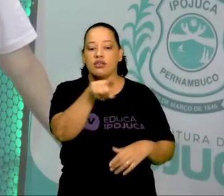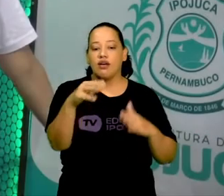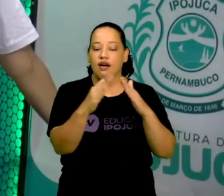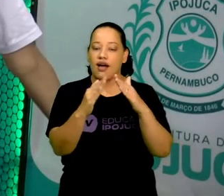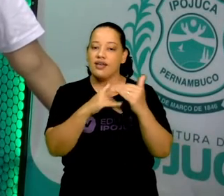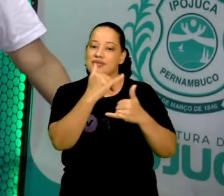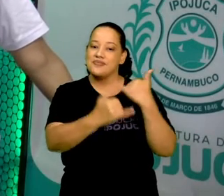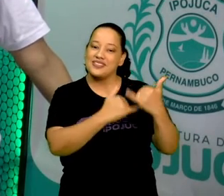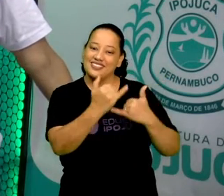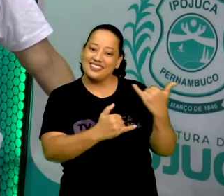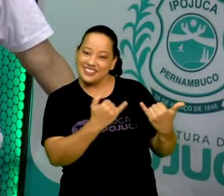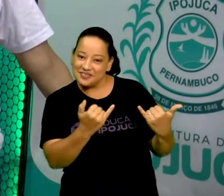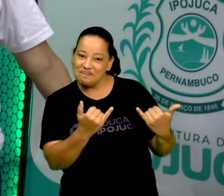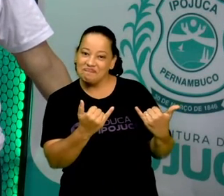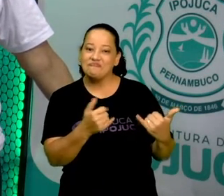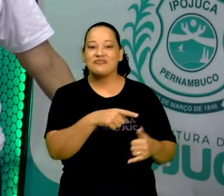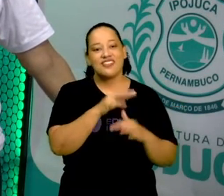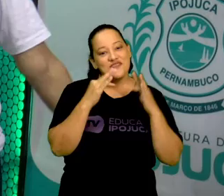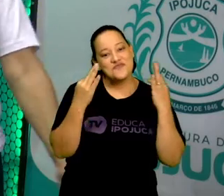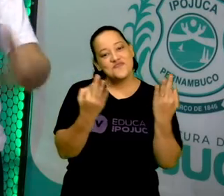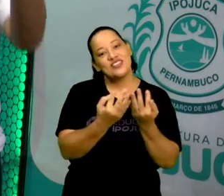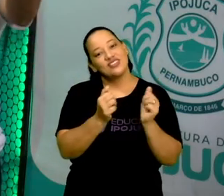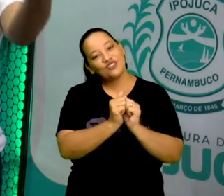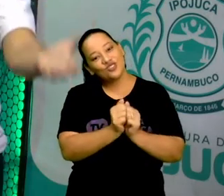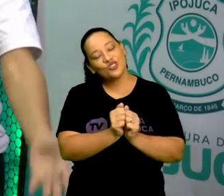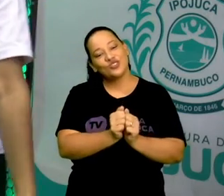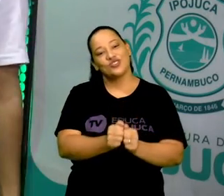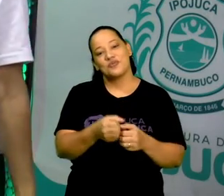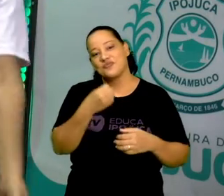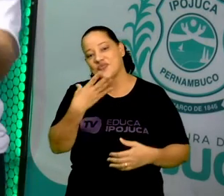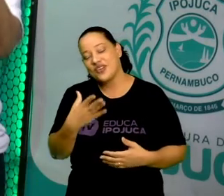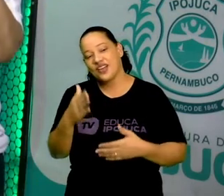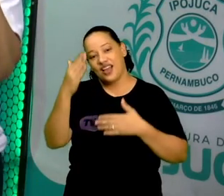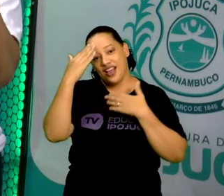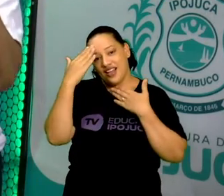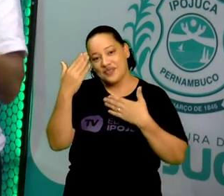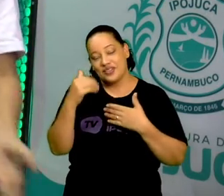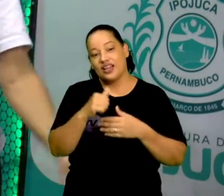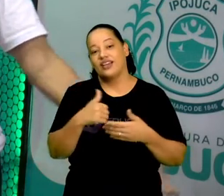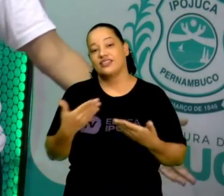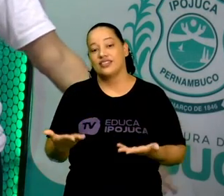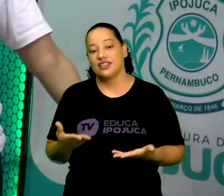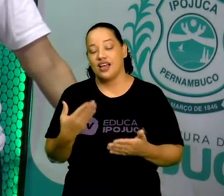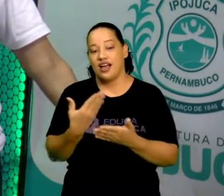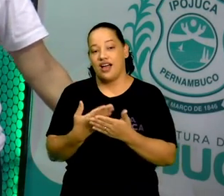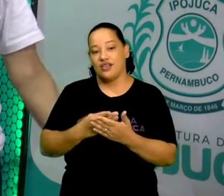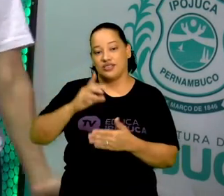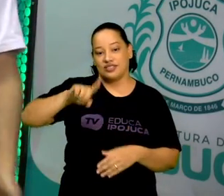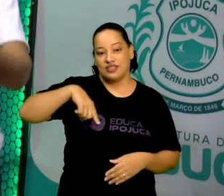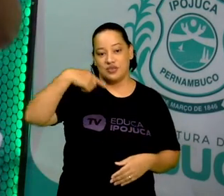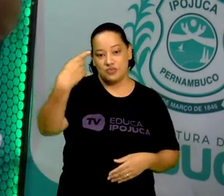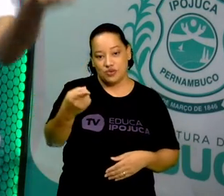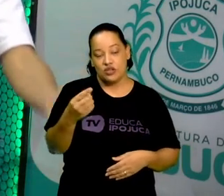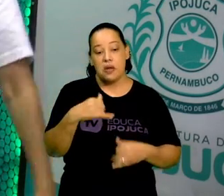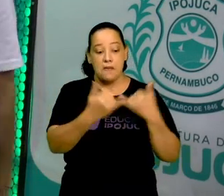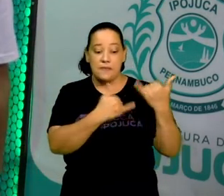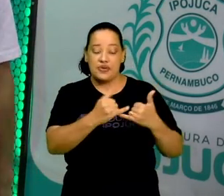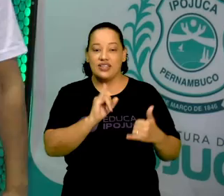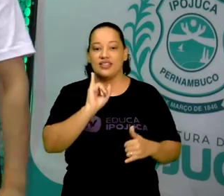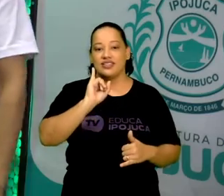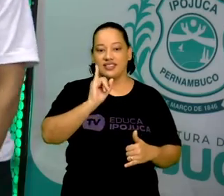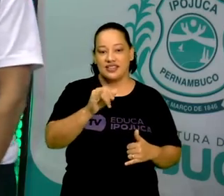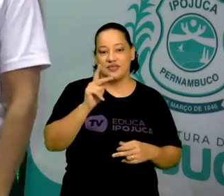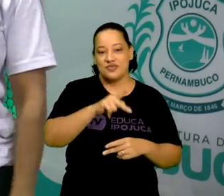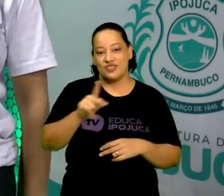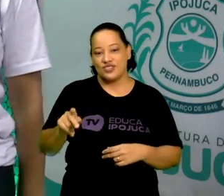pessoas da sua família que maravilha até a próxima aula brinquem e depois liga a professora o que você